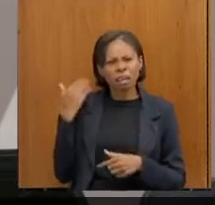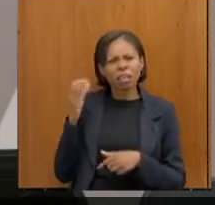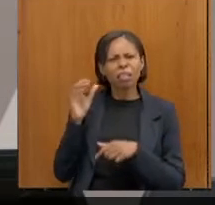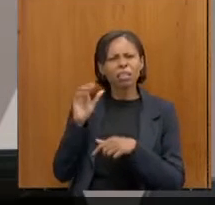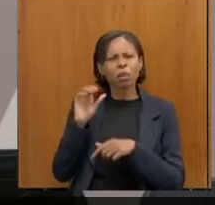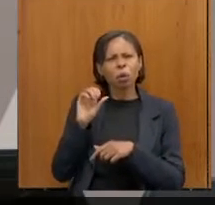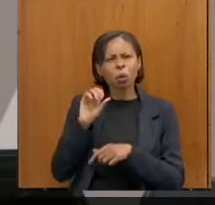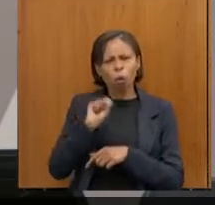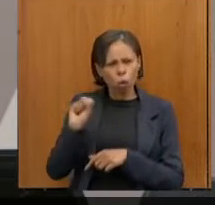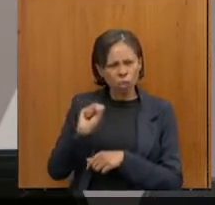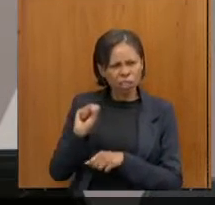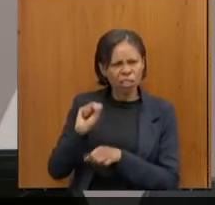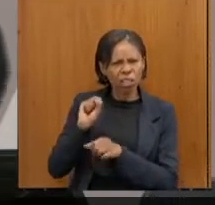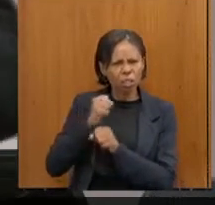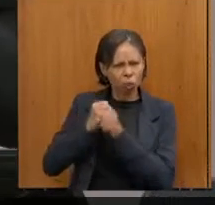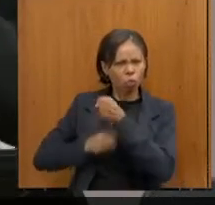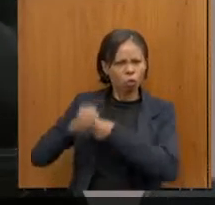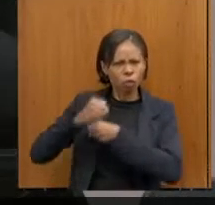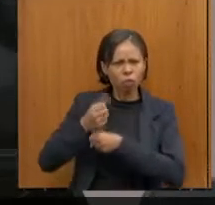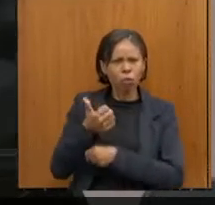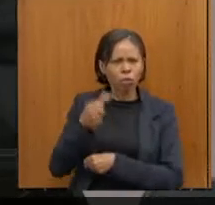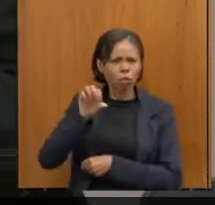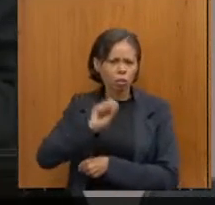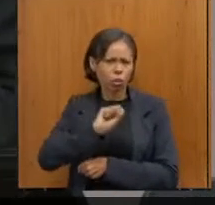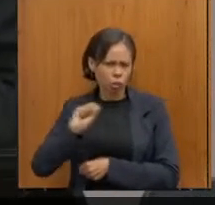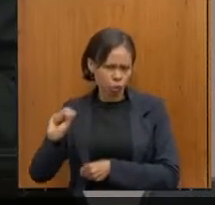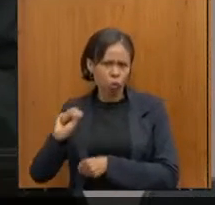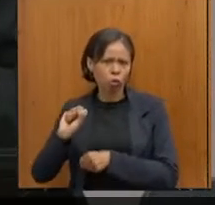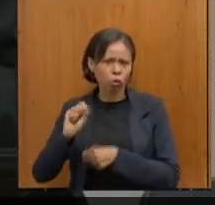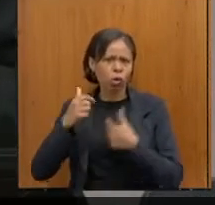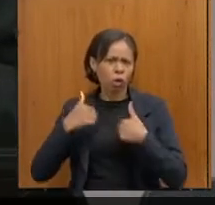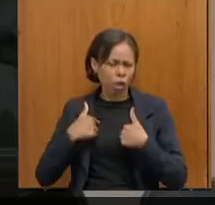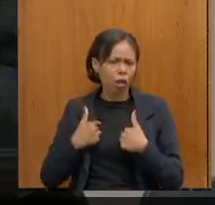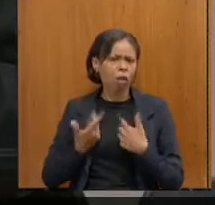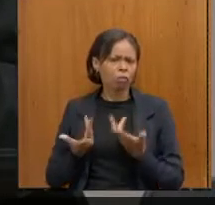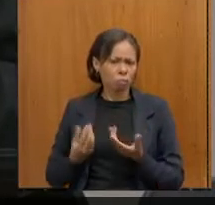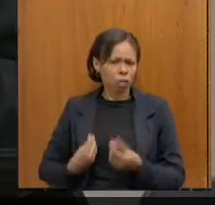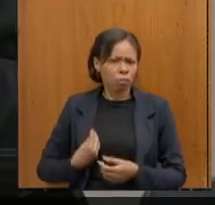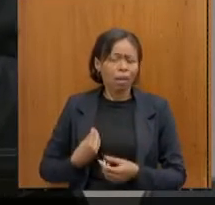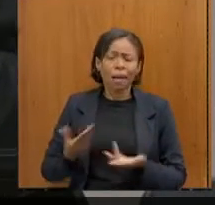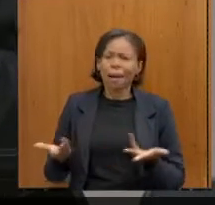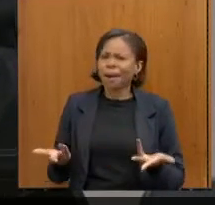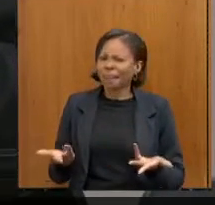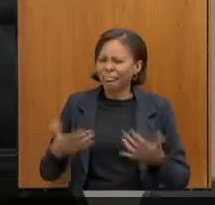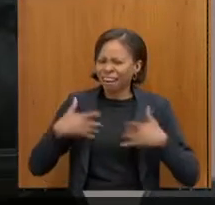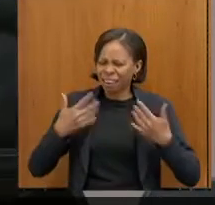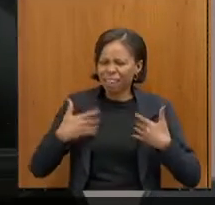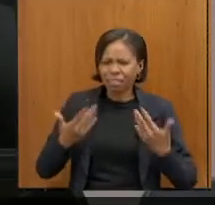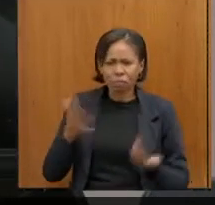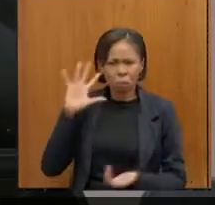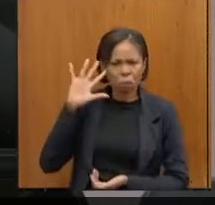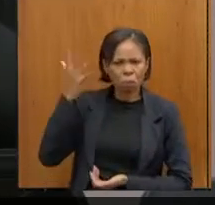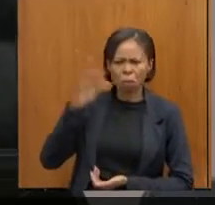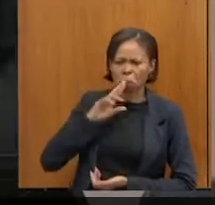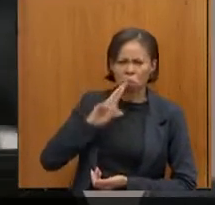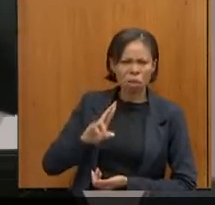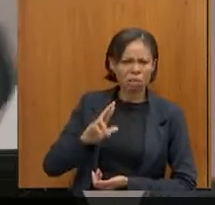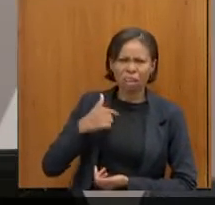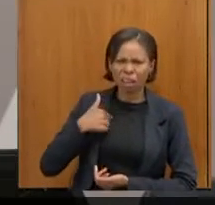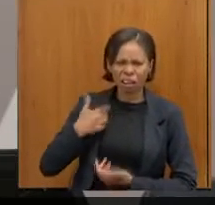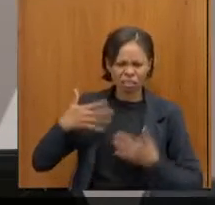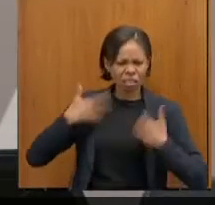88 foi constituinte de 88 não sou entusiasta do resultado do nosso trabalho não sou